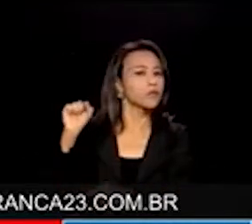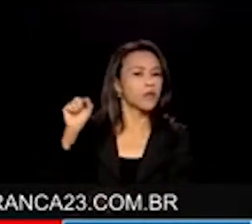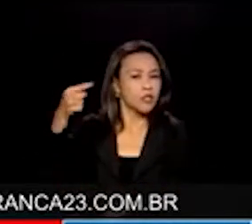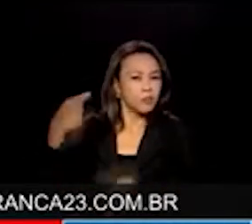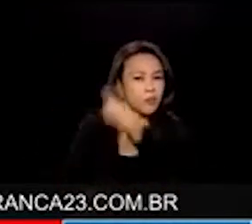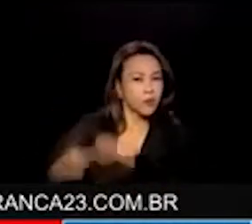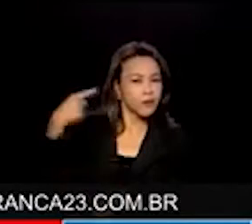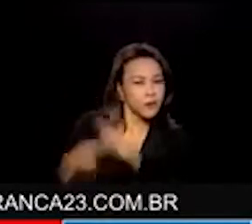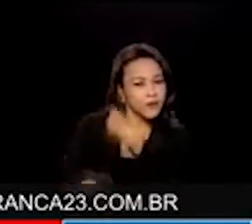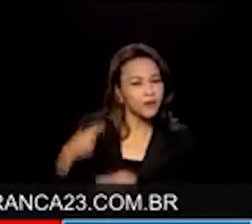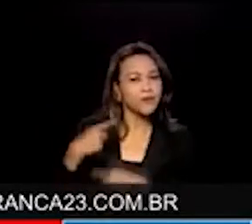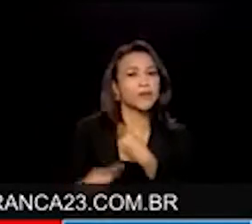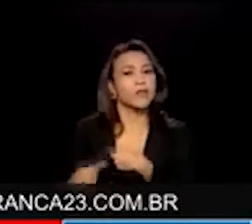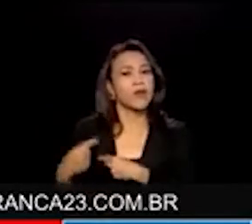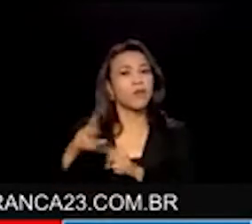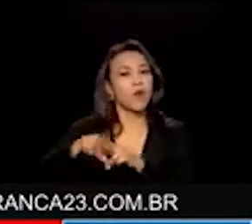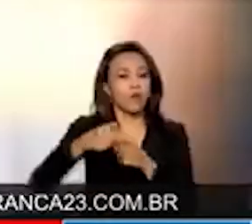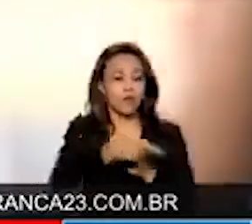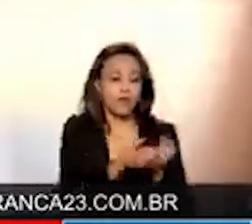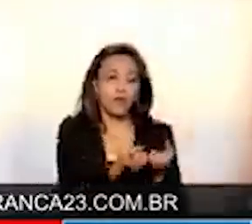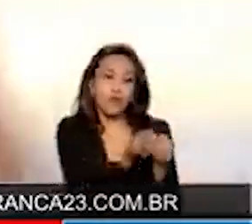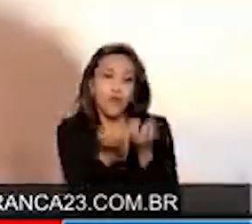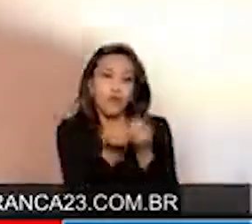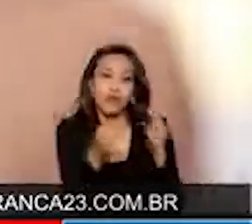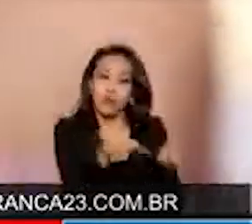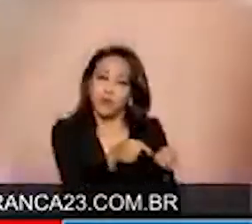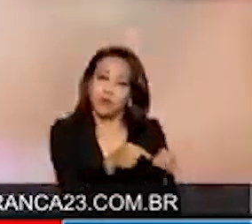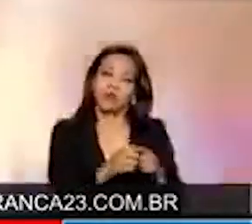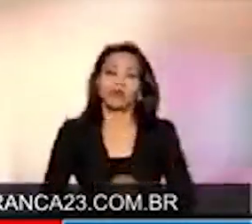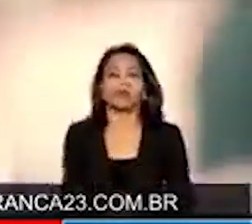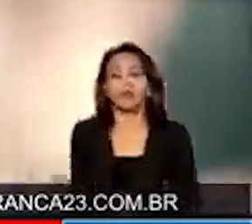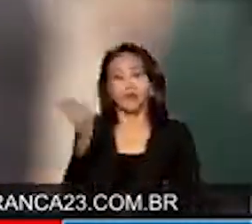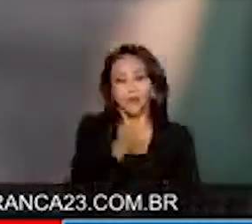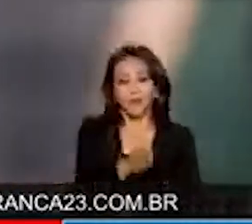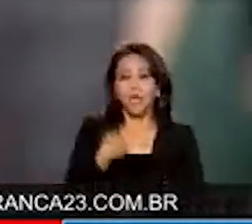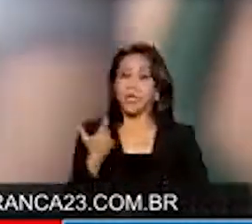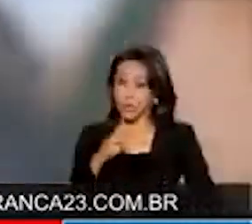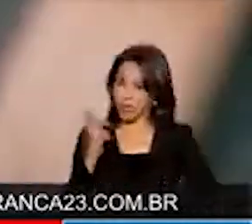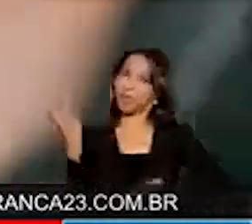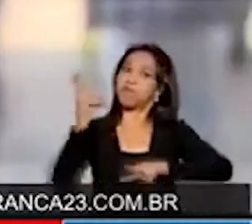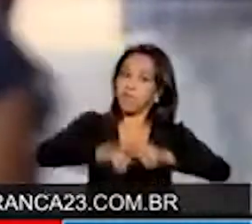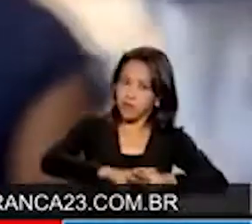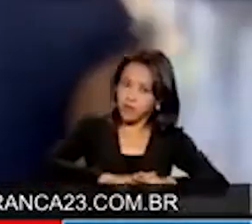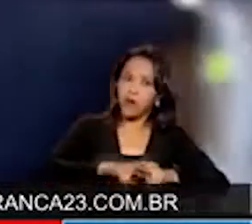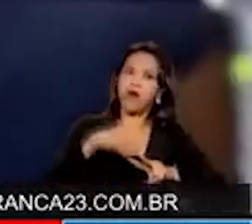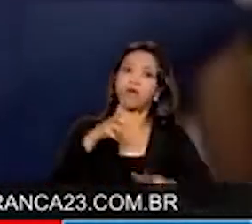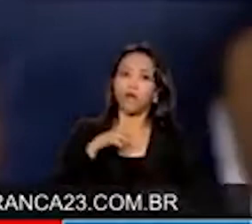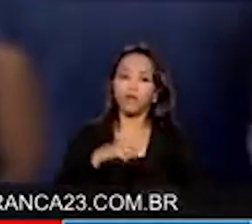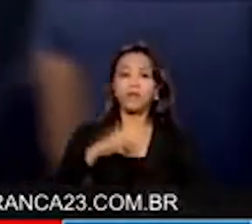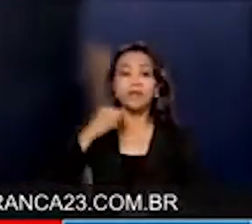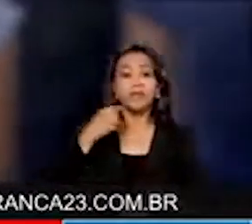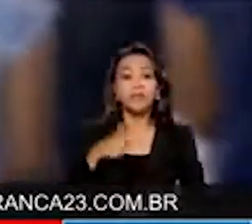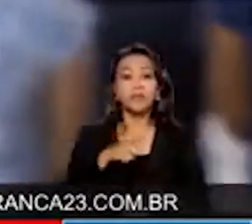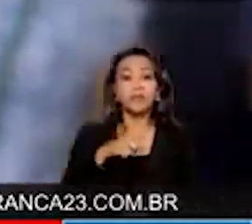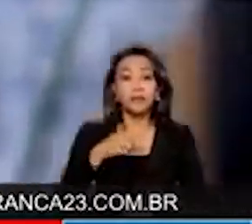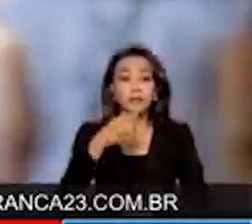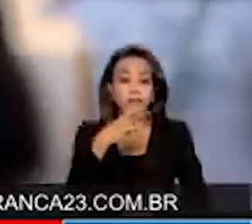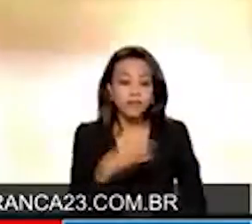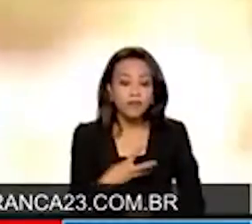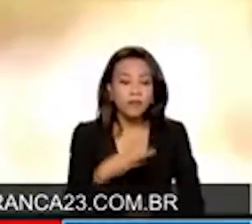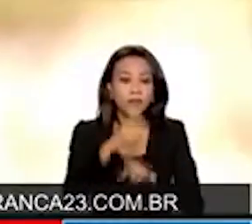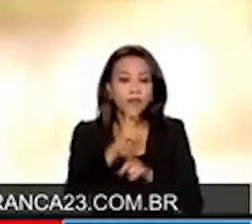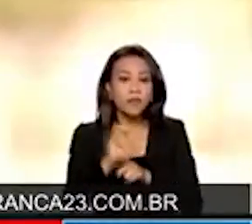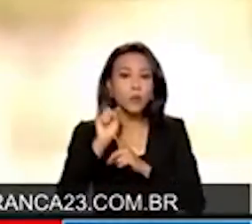políticas através desses dados levantados. Além das prisões, a operação também realizou 35 mil